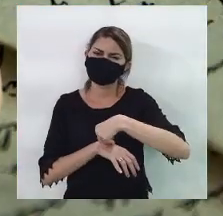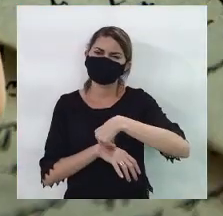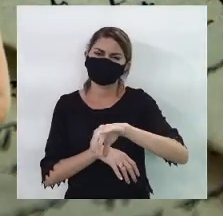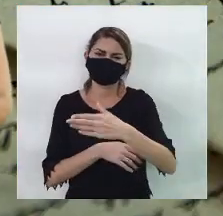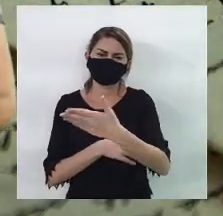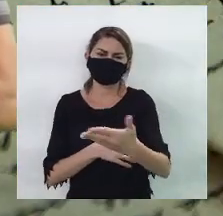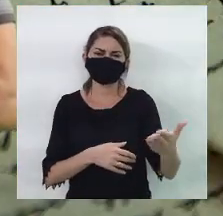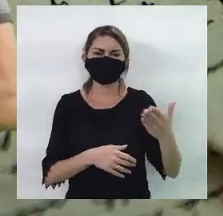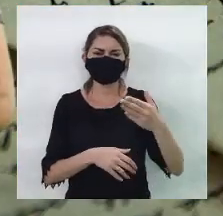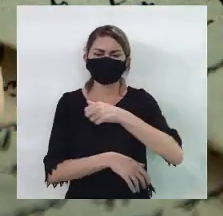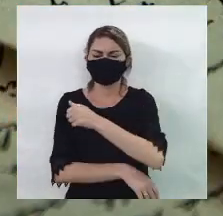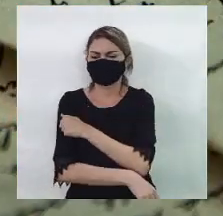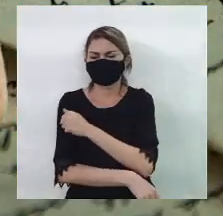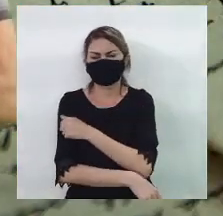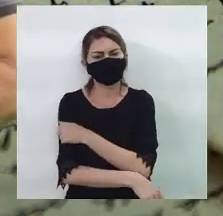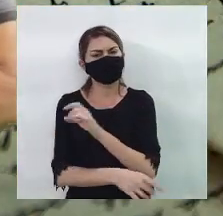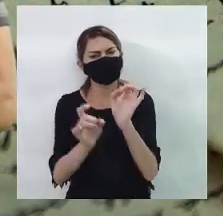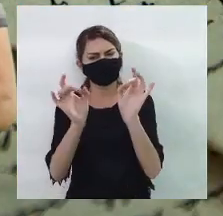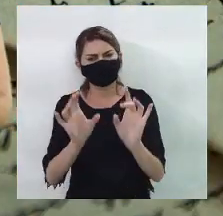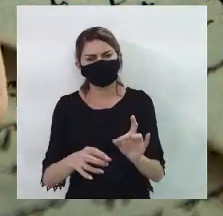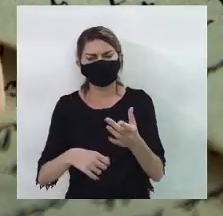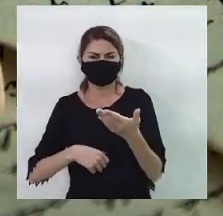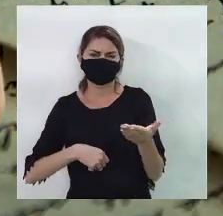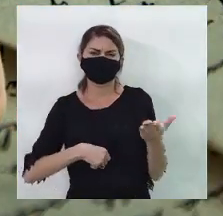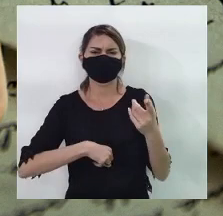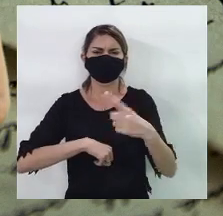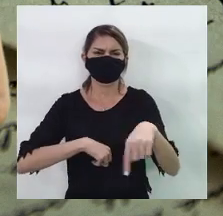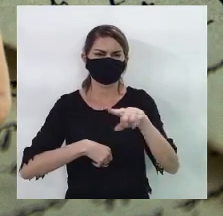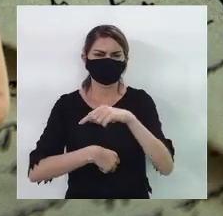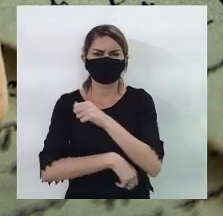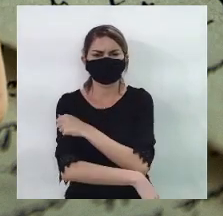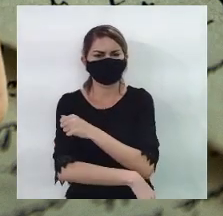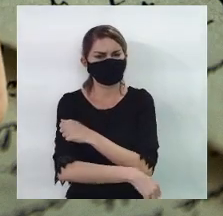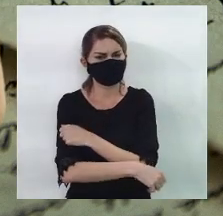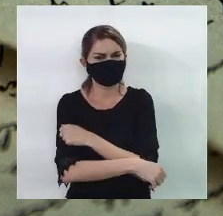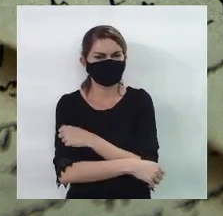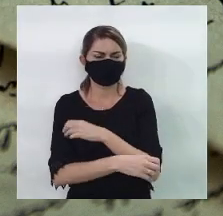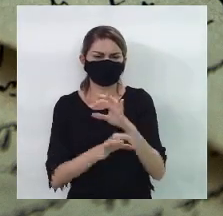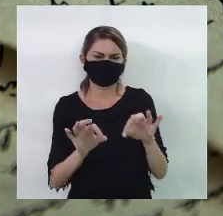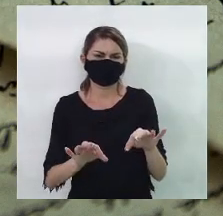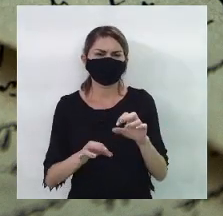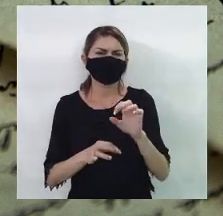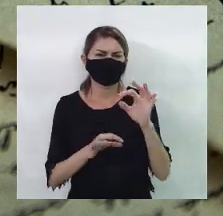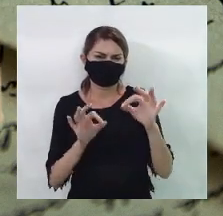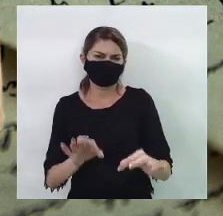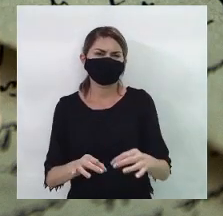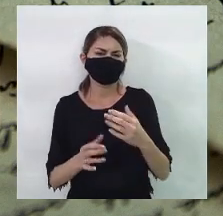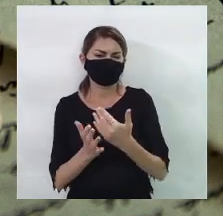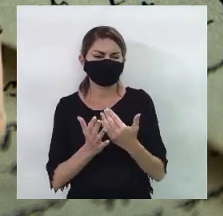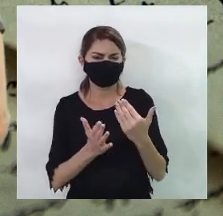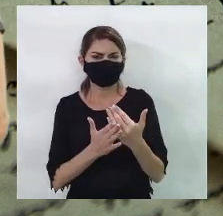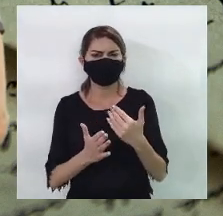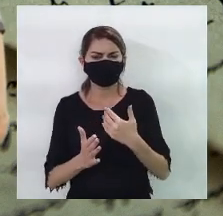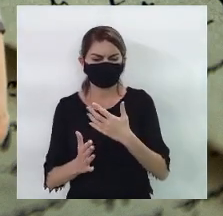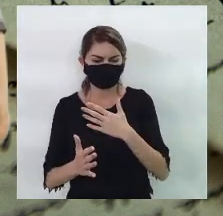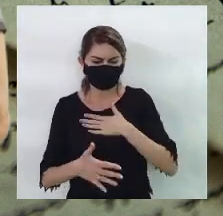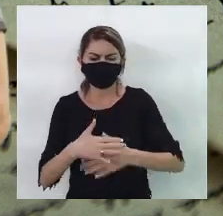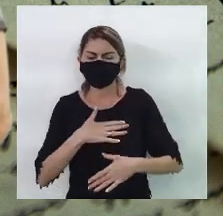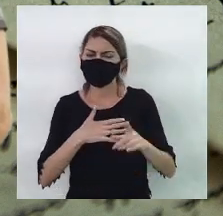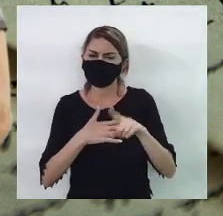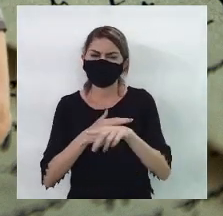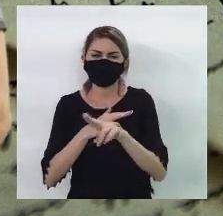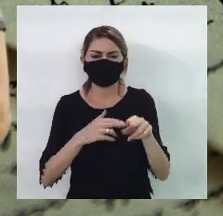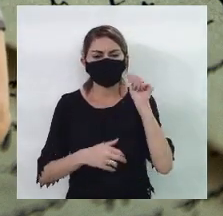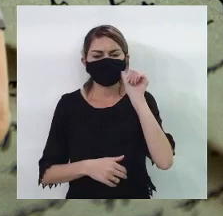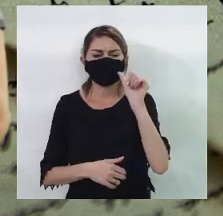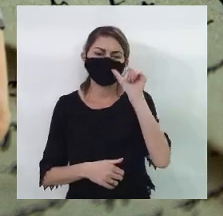para os nossos estudantes, em especial as nossas estudantes, certo? Que justamente Muito Além do Corpo é a